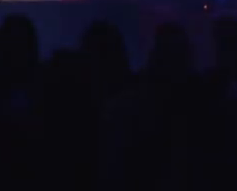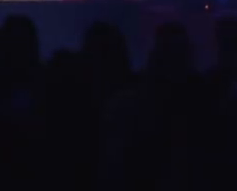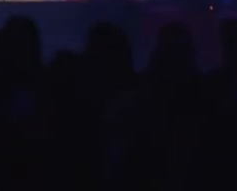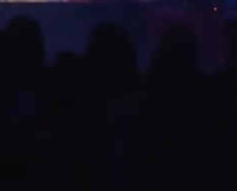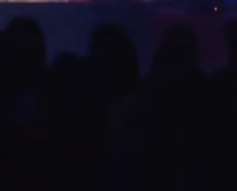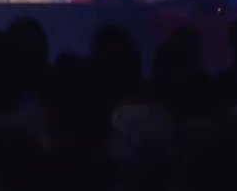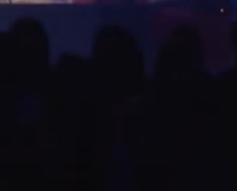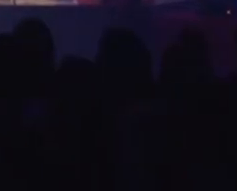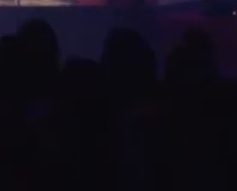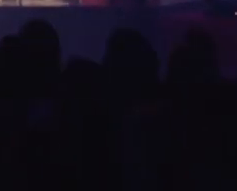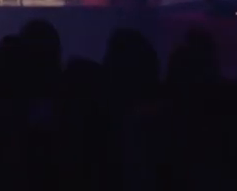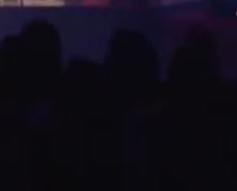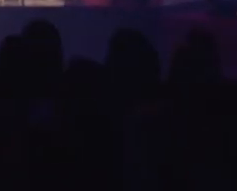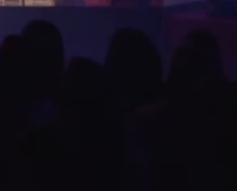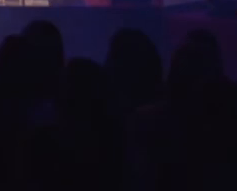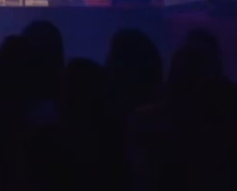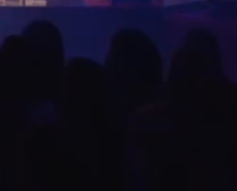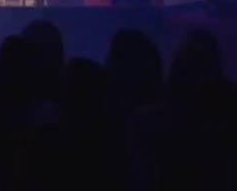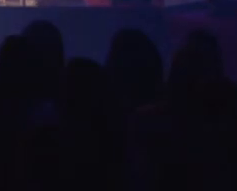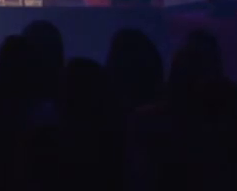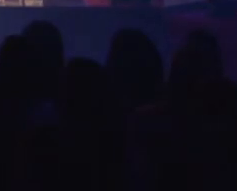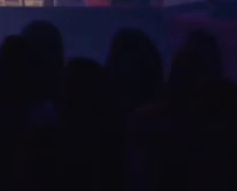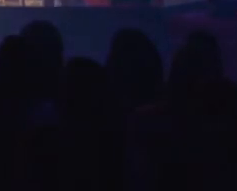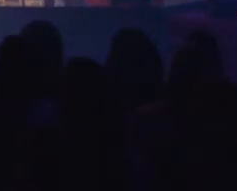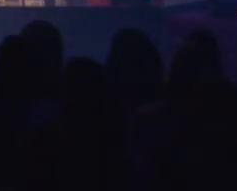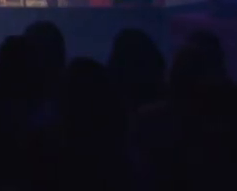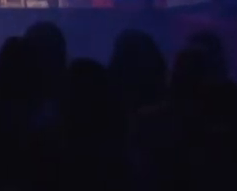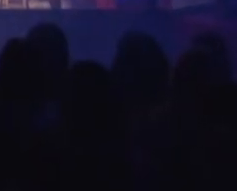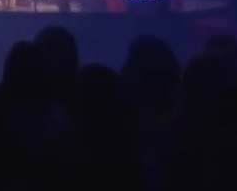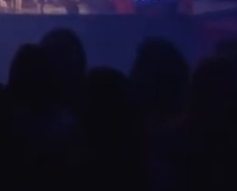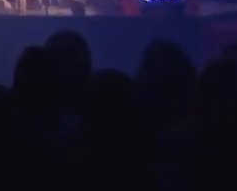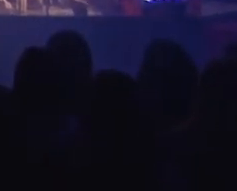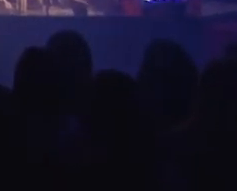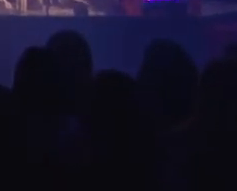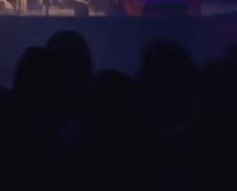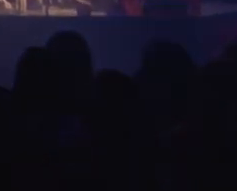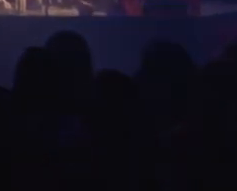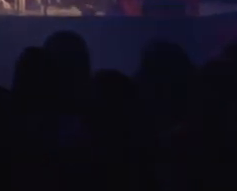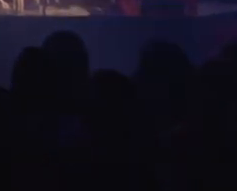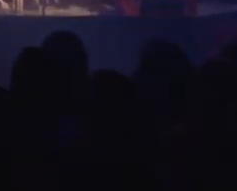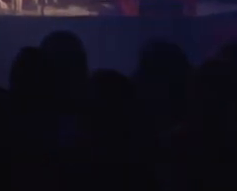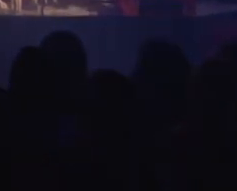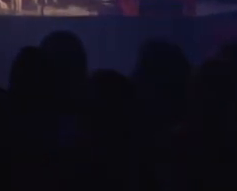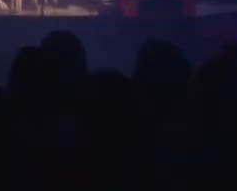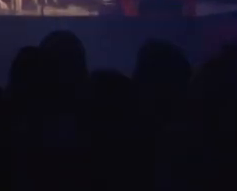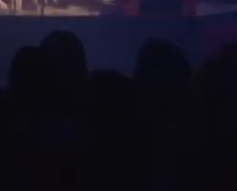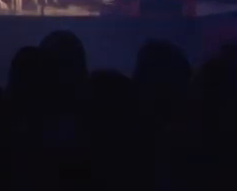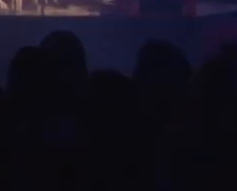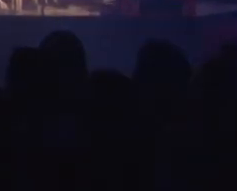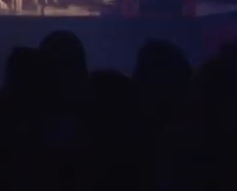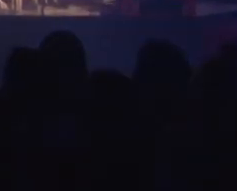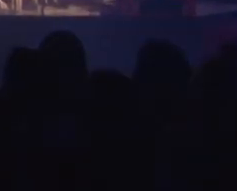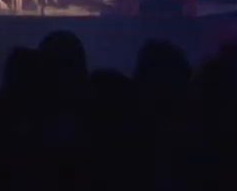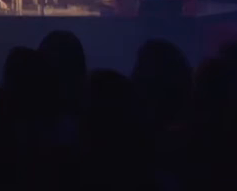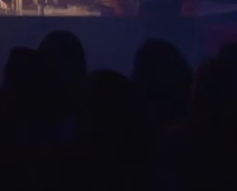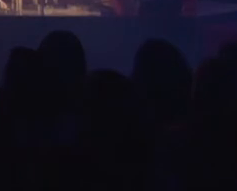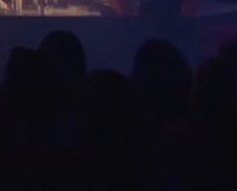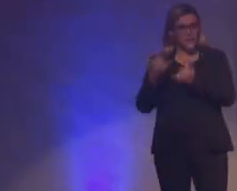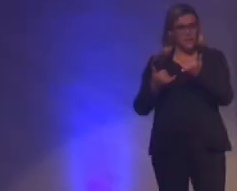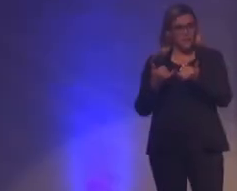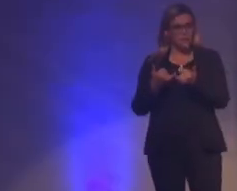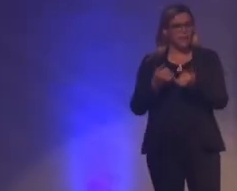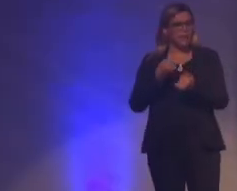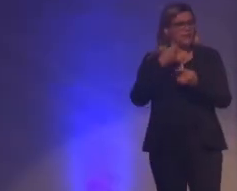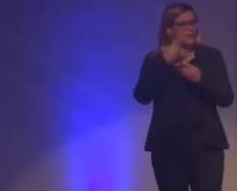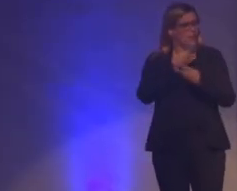Olha só que animação na nossa quarta rave científica de fisioterapia. Desculpa a gente ter mudado o nome do evento assim de última hora, brincadeira, tá?